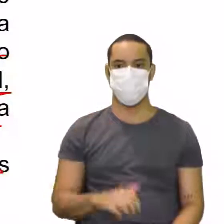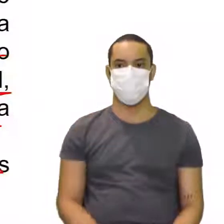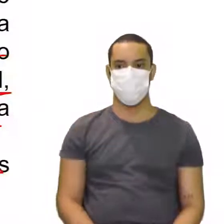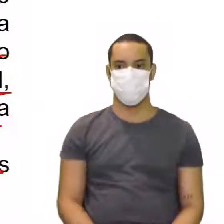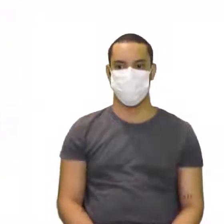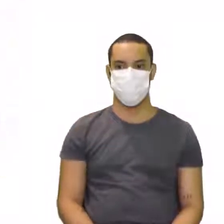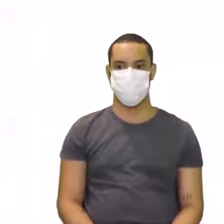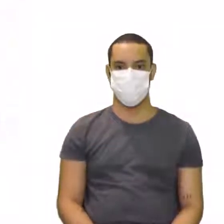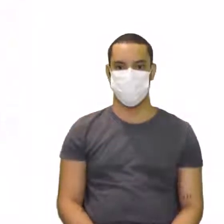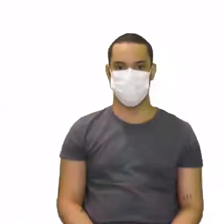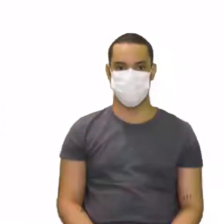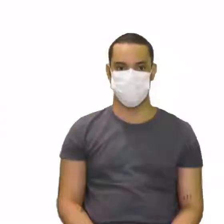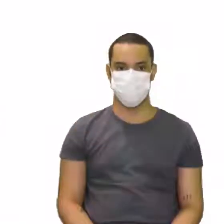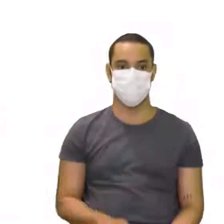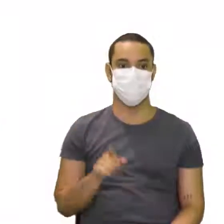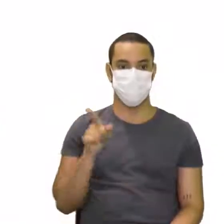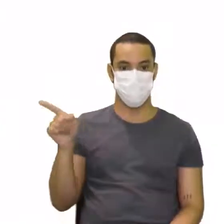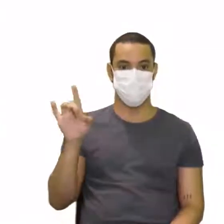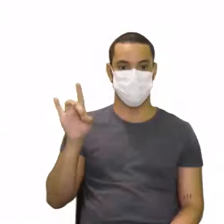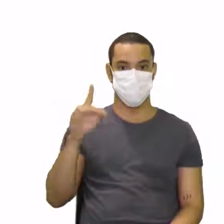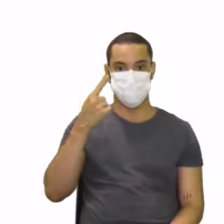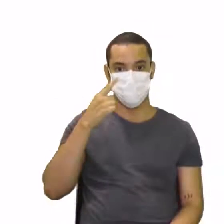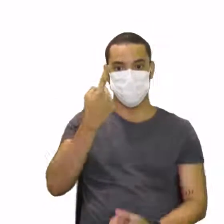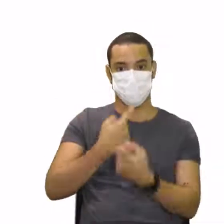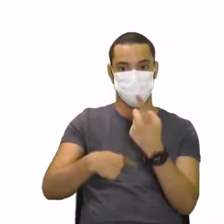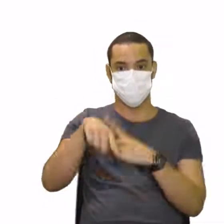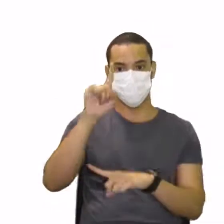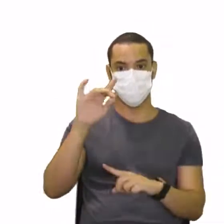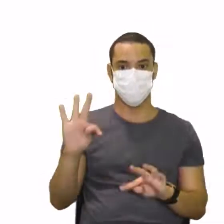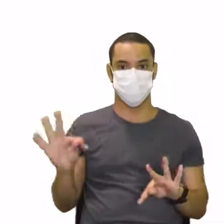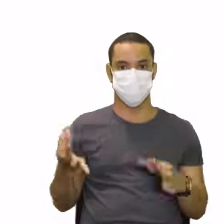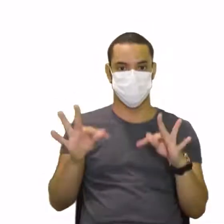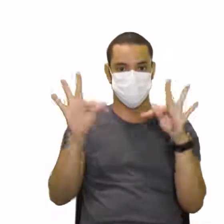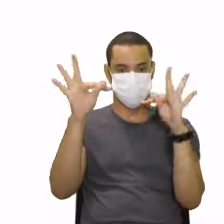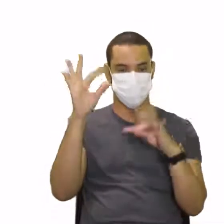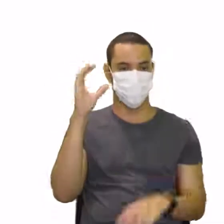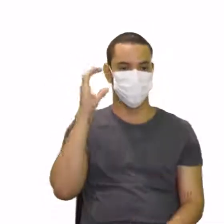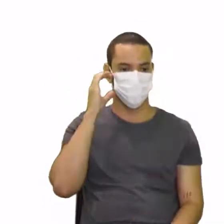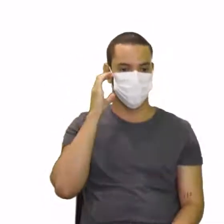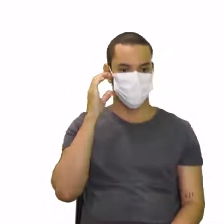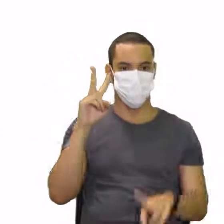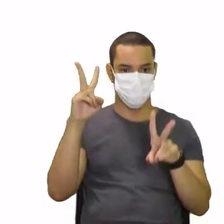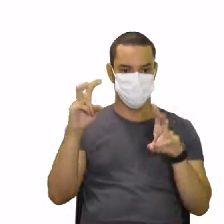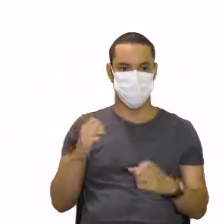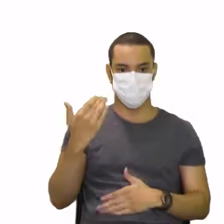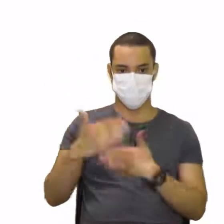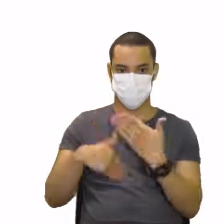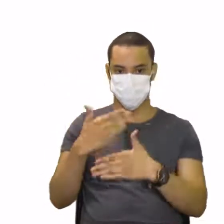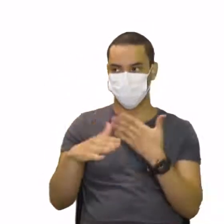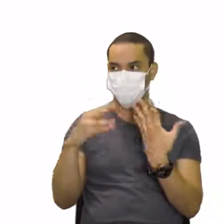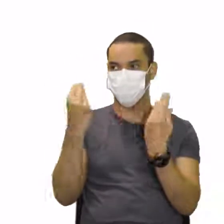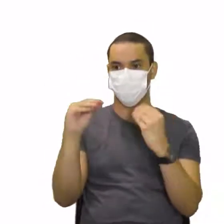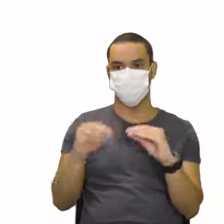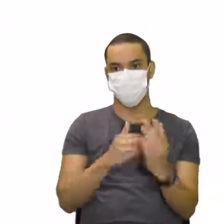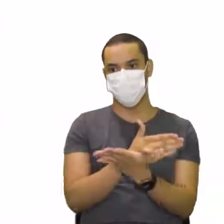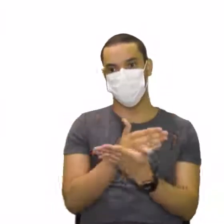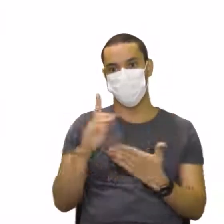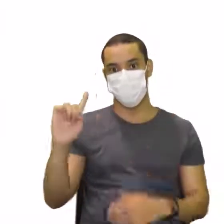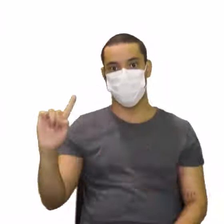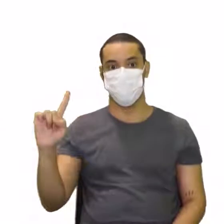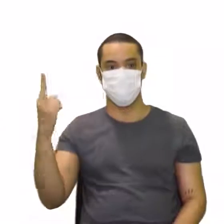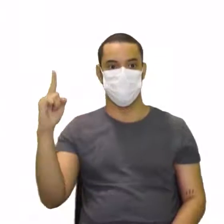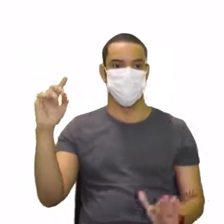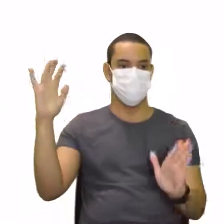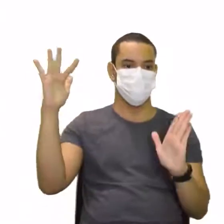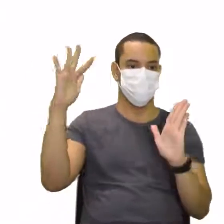5G. E aqui é só para a gente ver a evolução da tecnologia do celular, tá? Em relação às gerações, tá aqui, ó, começando com a primeira geração na